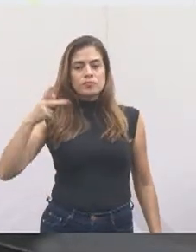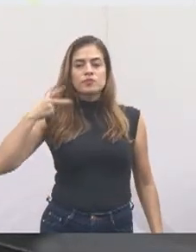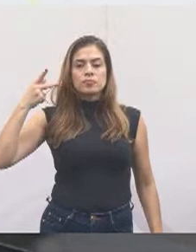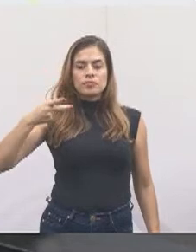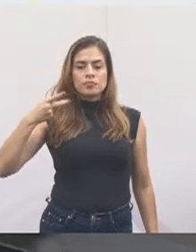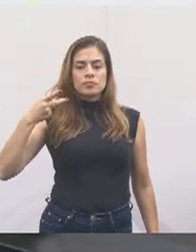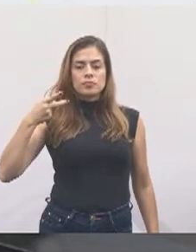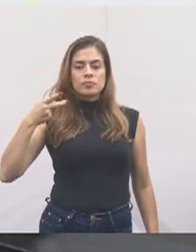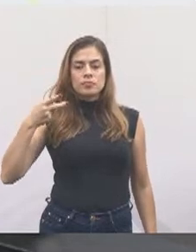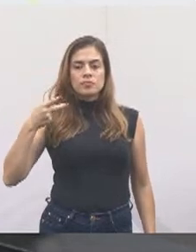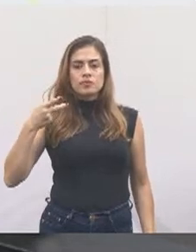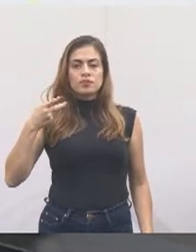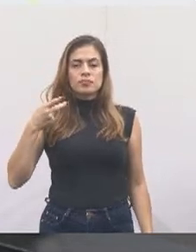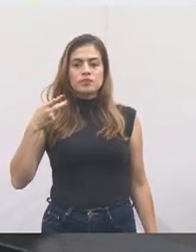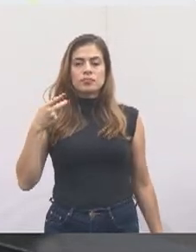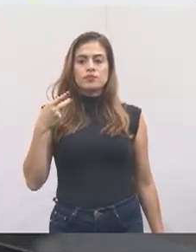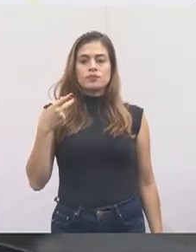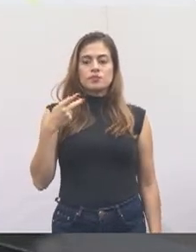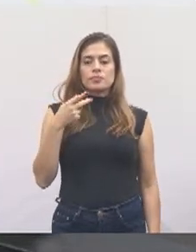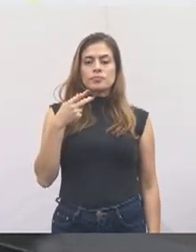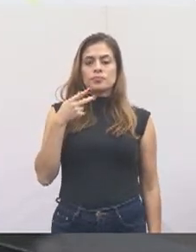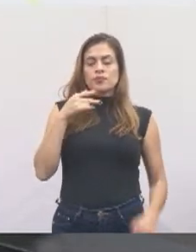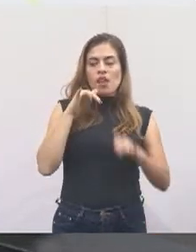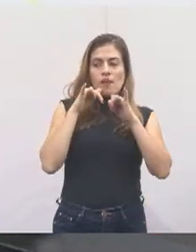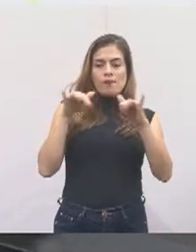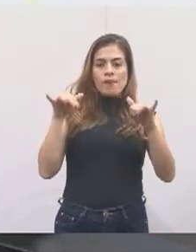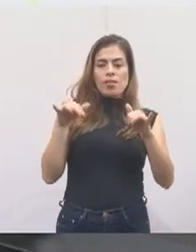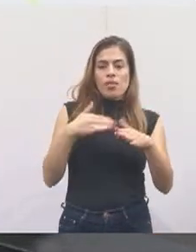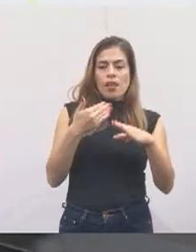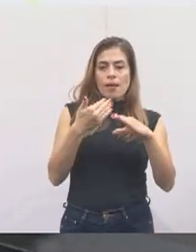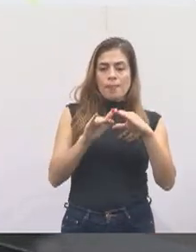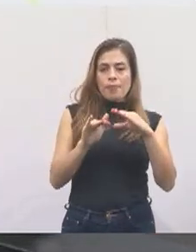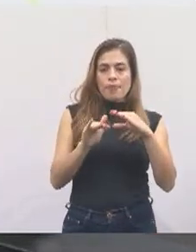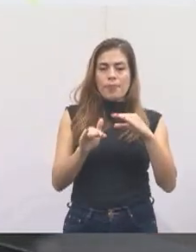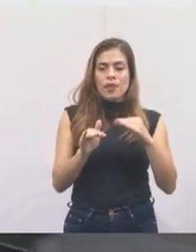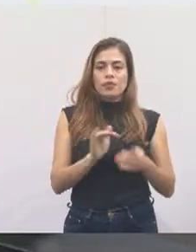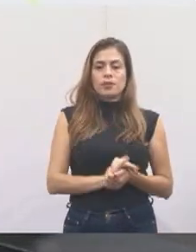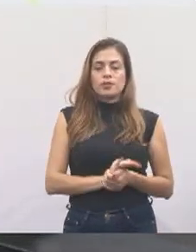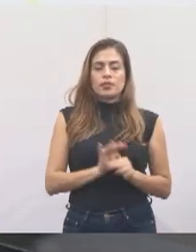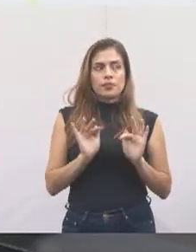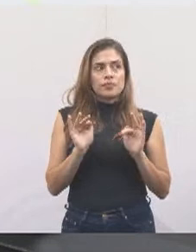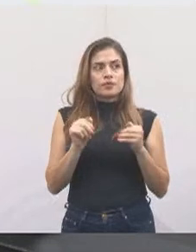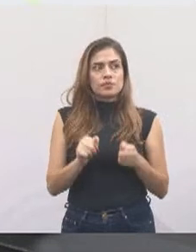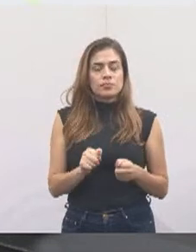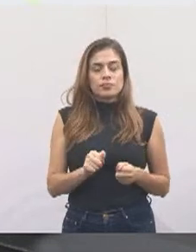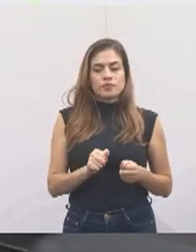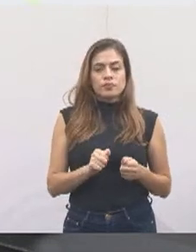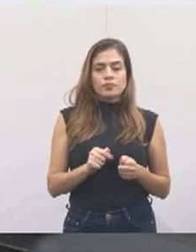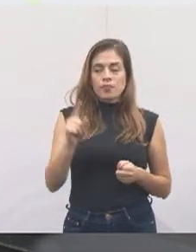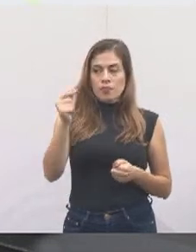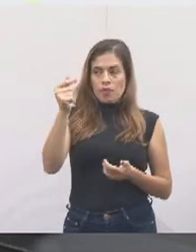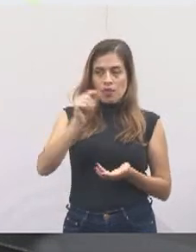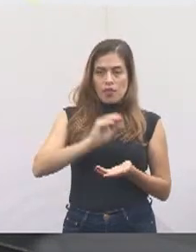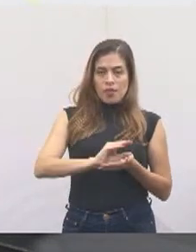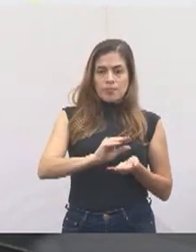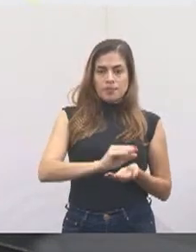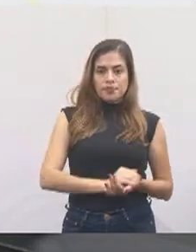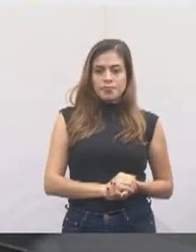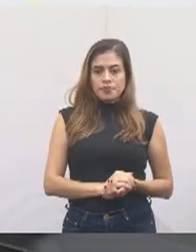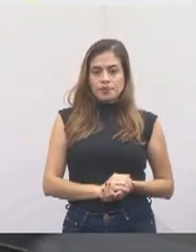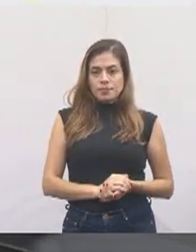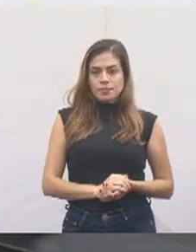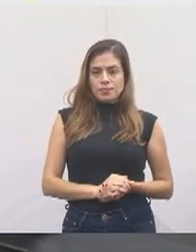vereadores vereadora será comunicado via e-mail cerca de finalização de sua emenda